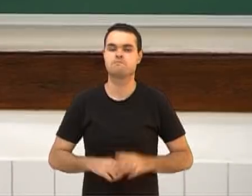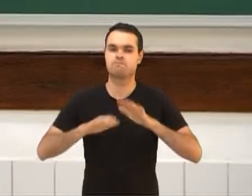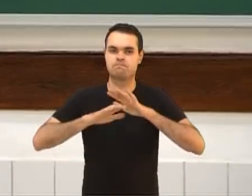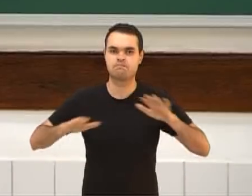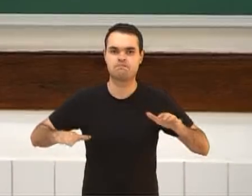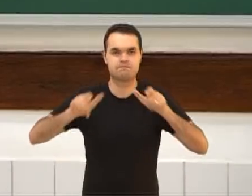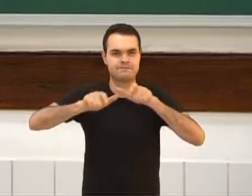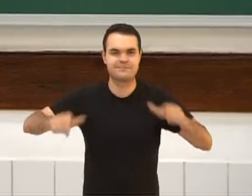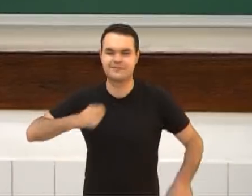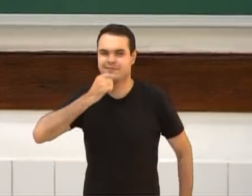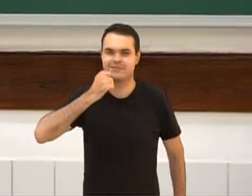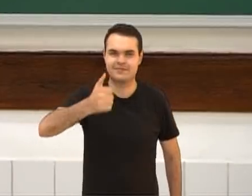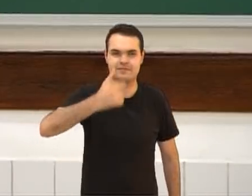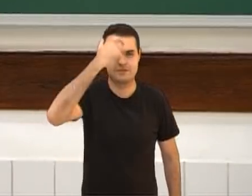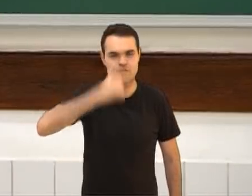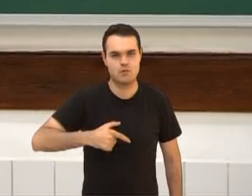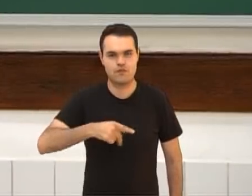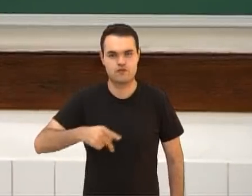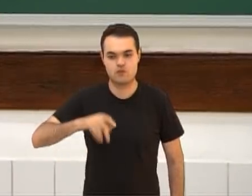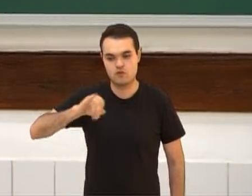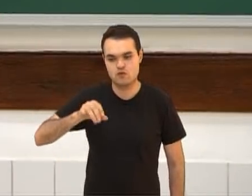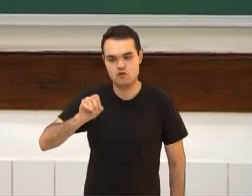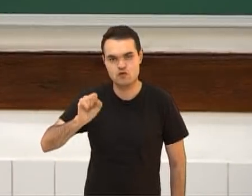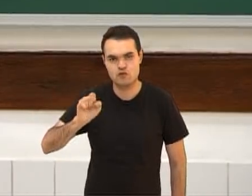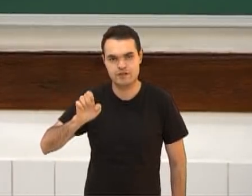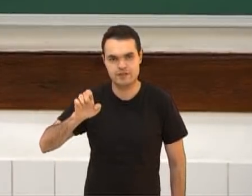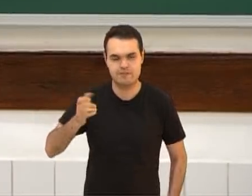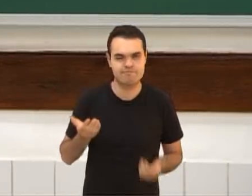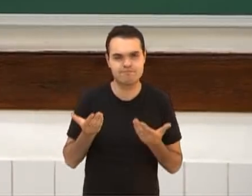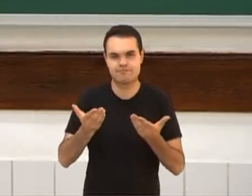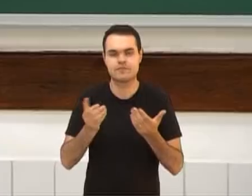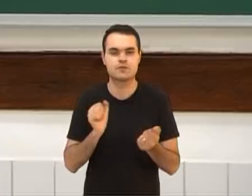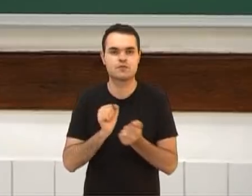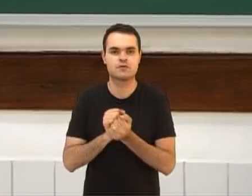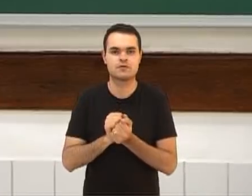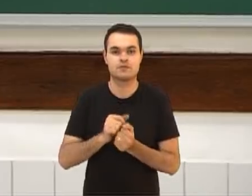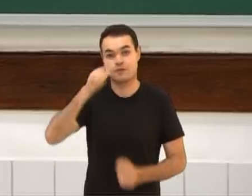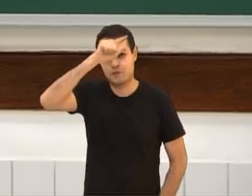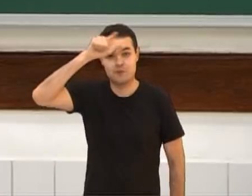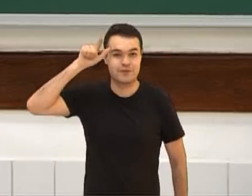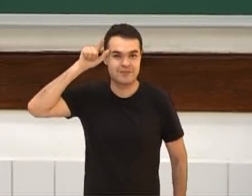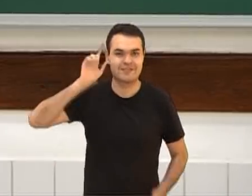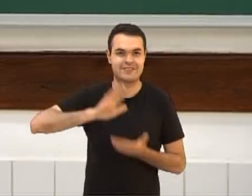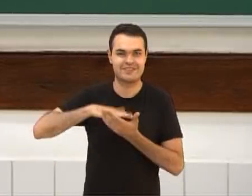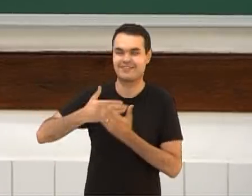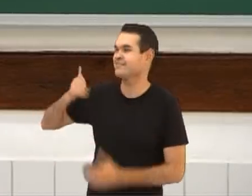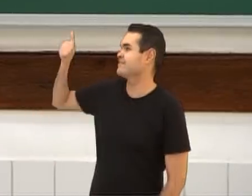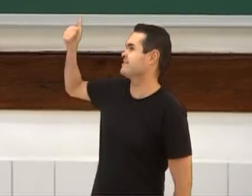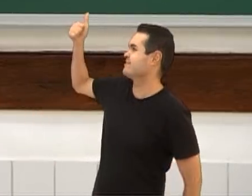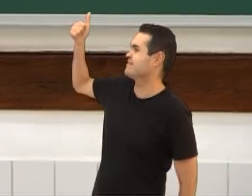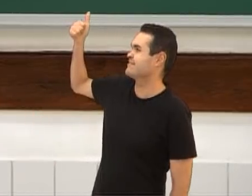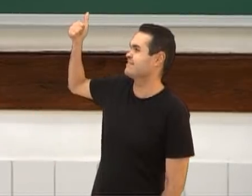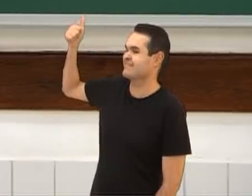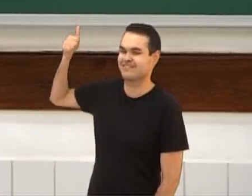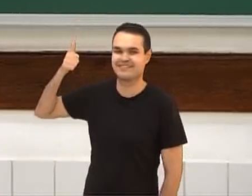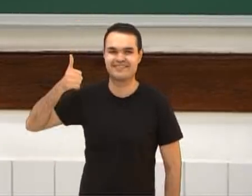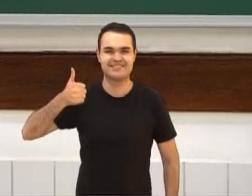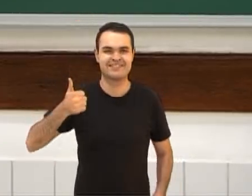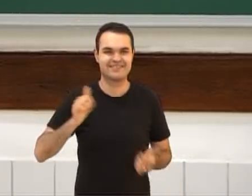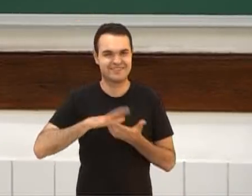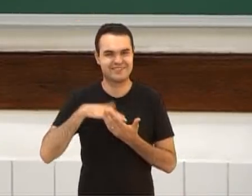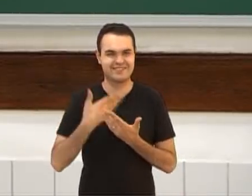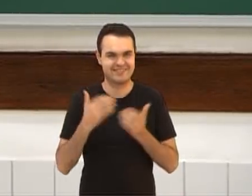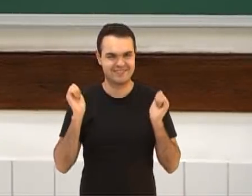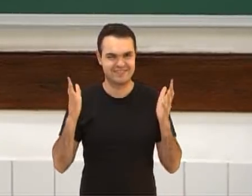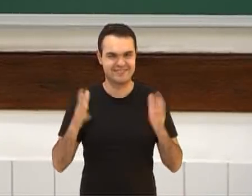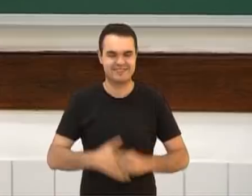Olá pessoal, tudo bom? O professor Zé Carlos Queller aqui com você, né? E o Luiz, ali, né, Luiz? Na parte do